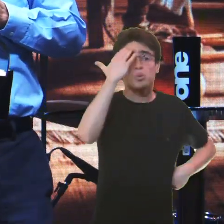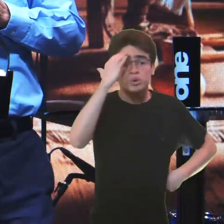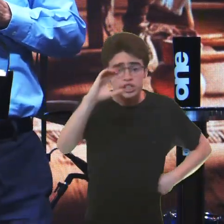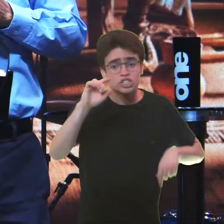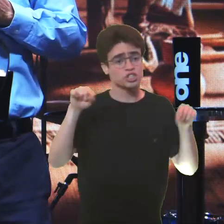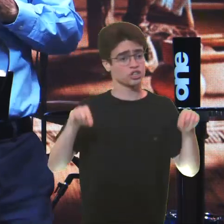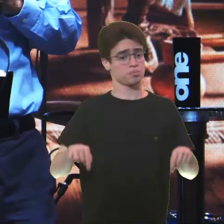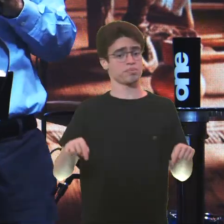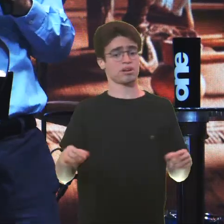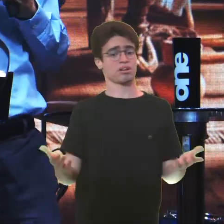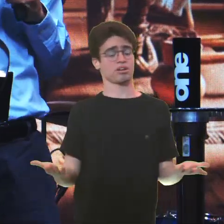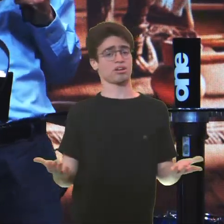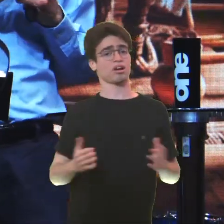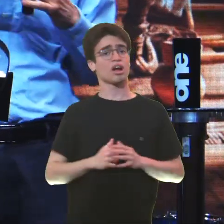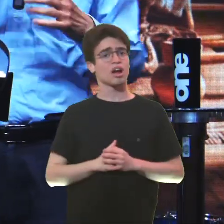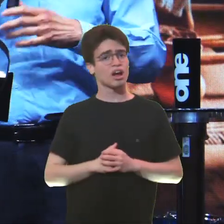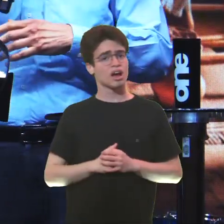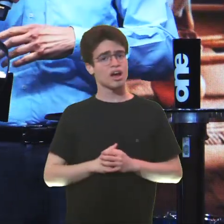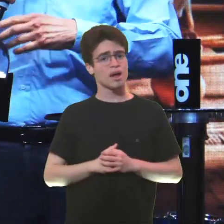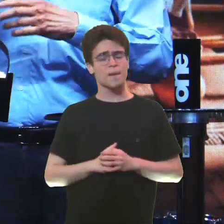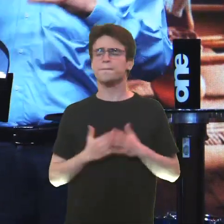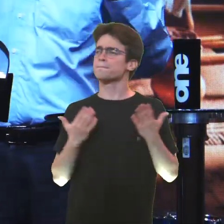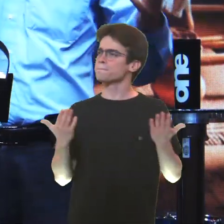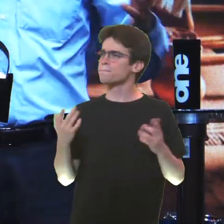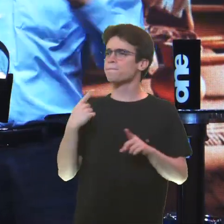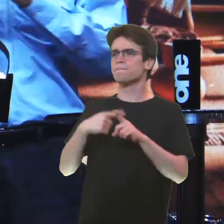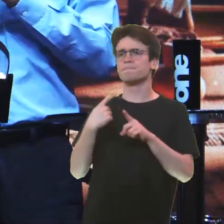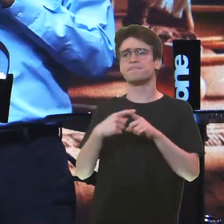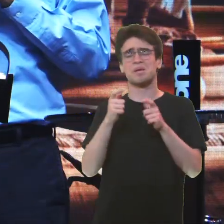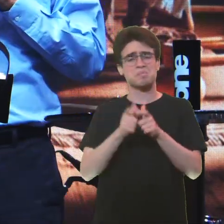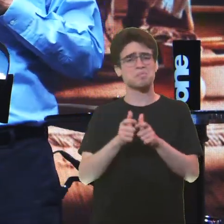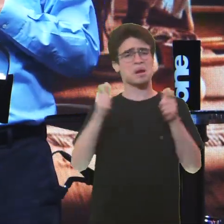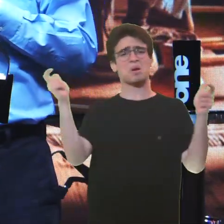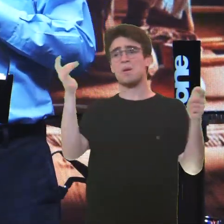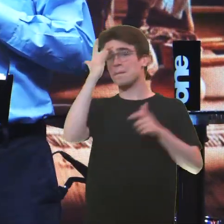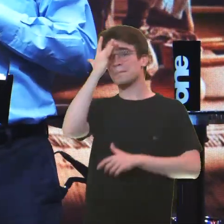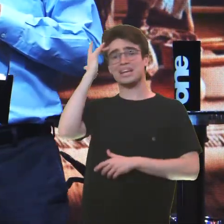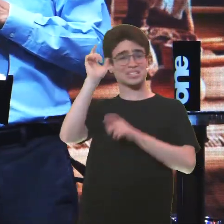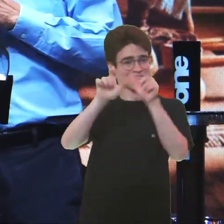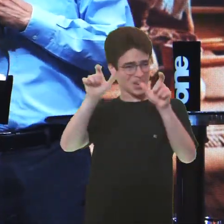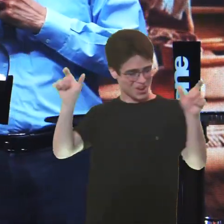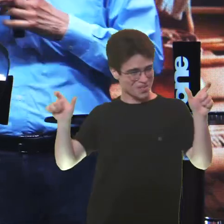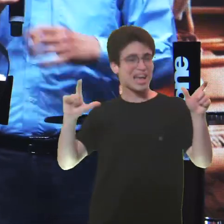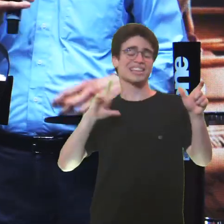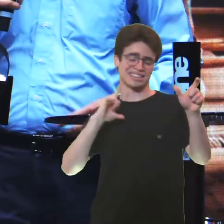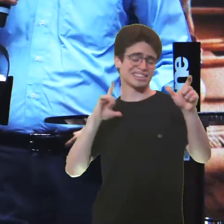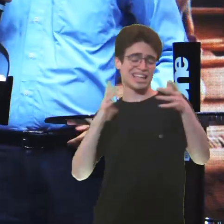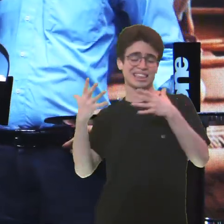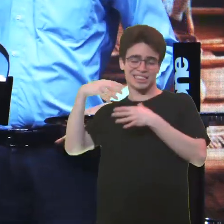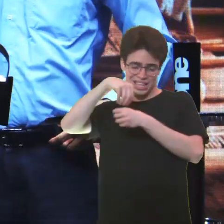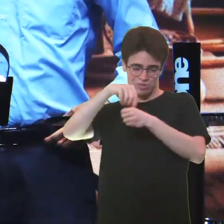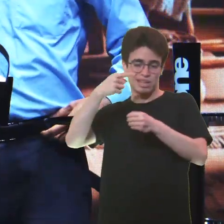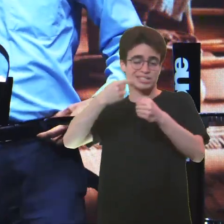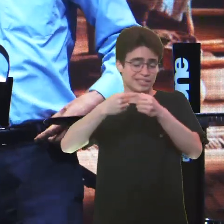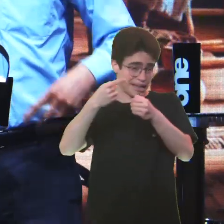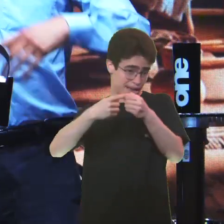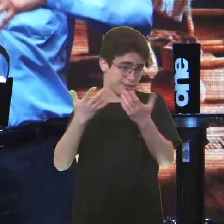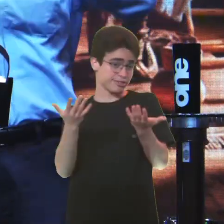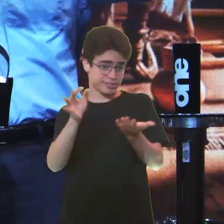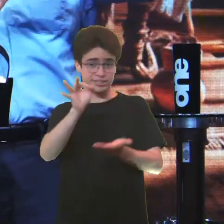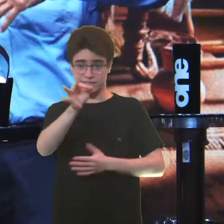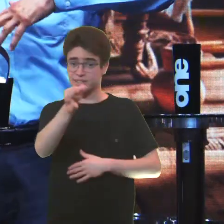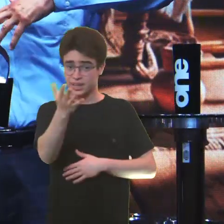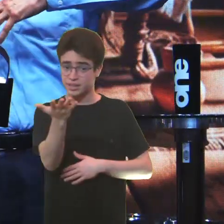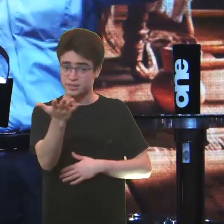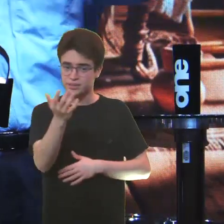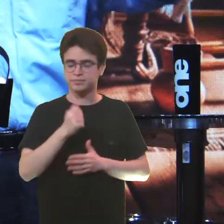vivemos. Porque la mayor parte de personas vivimos en ciudades. Porque a maior parte das pessoas nós moramos em cidades. Brasil